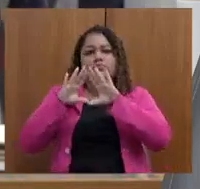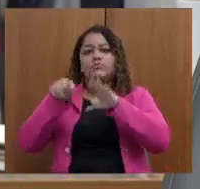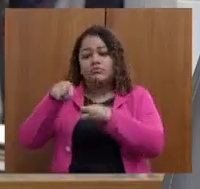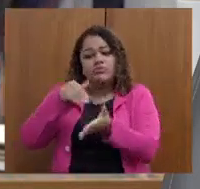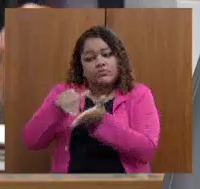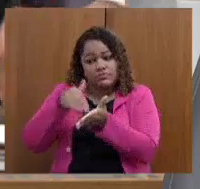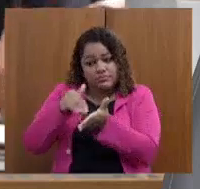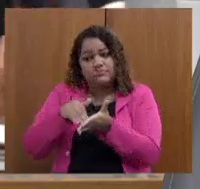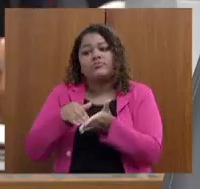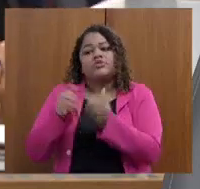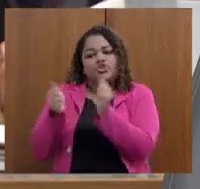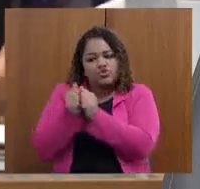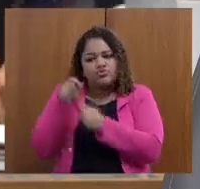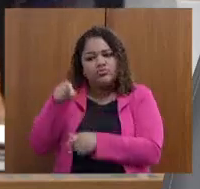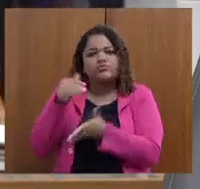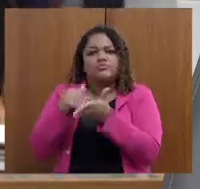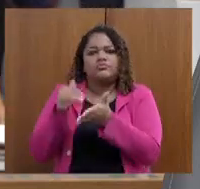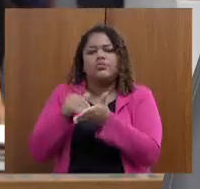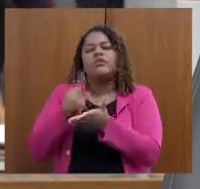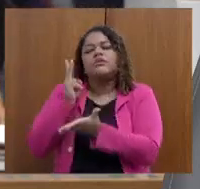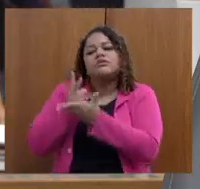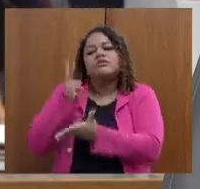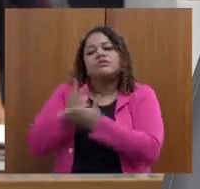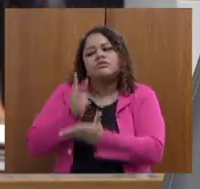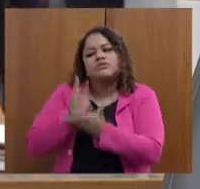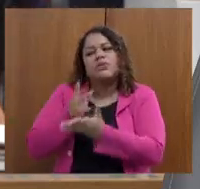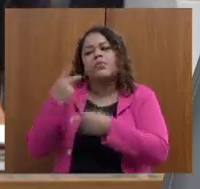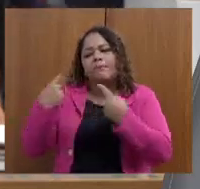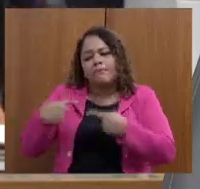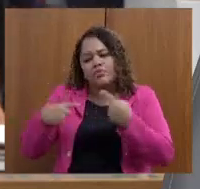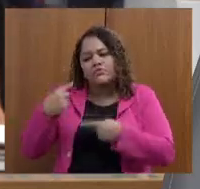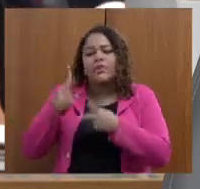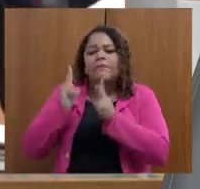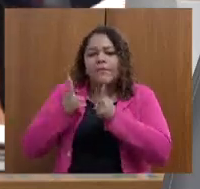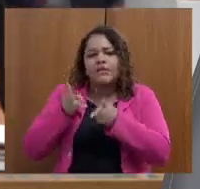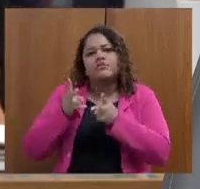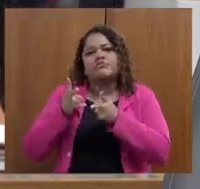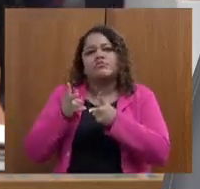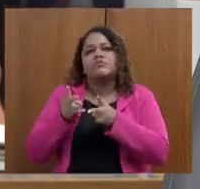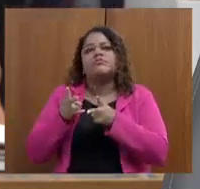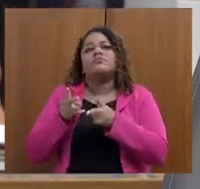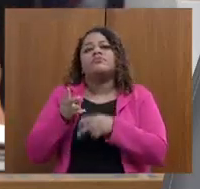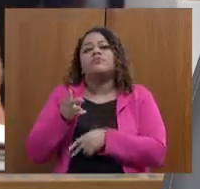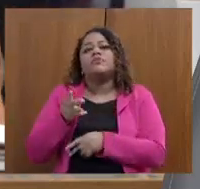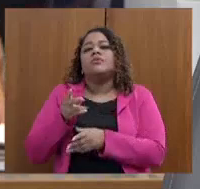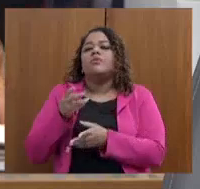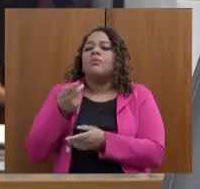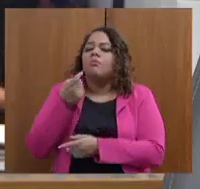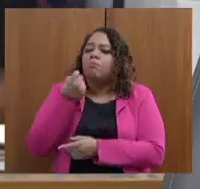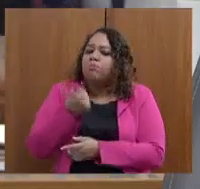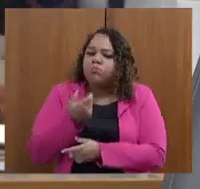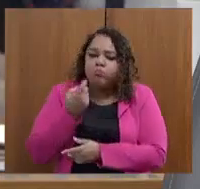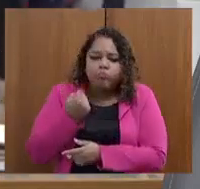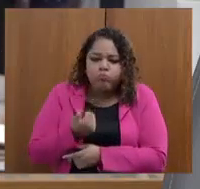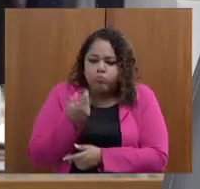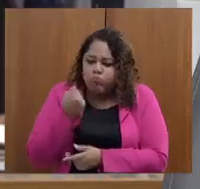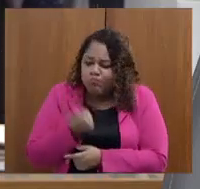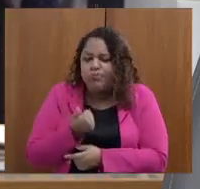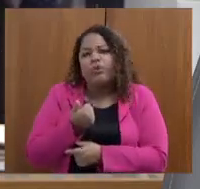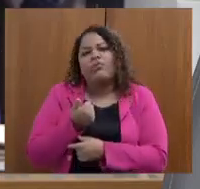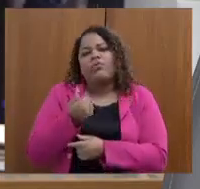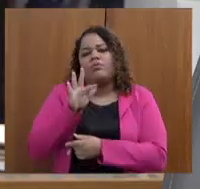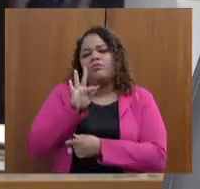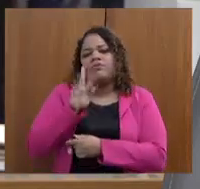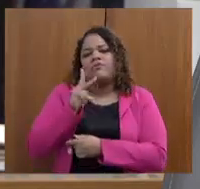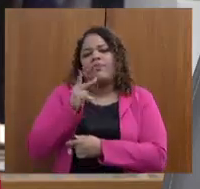secretária e em todos eu trazia a mesma discussão da Baixa execução da fapemig que era vergonhosa